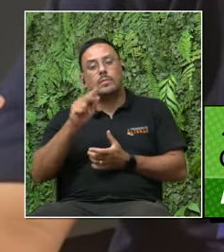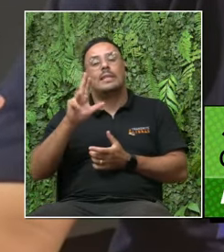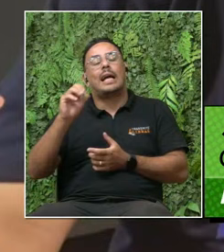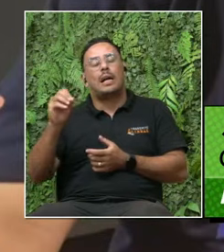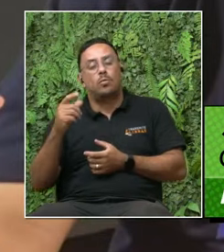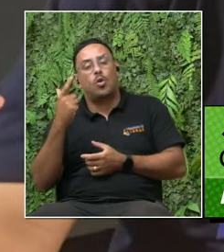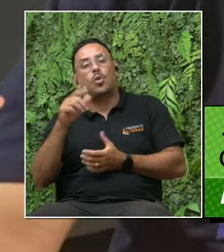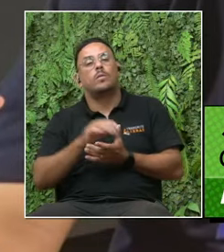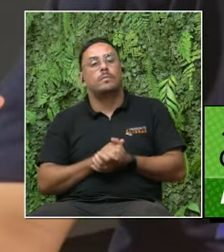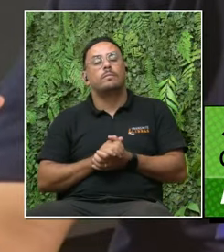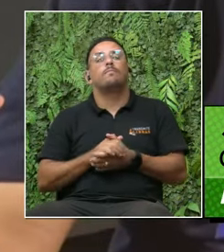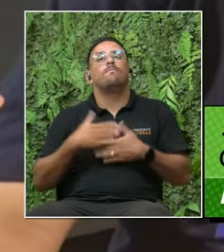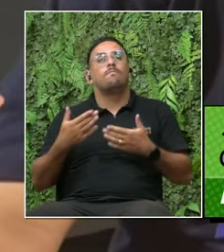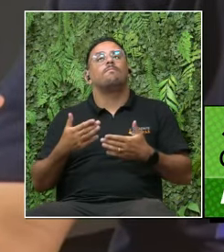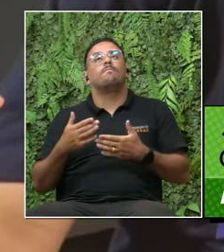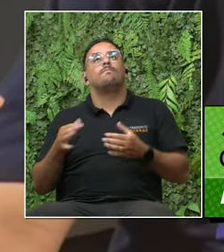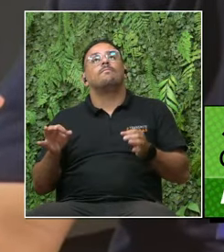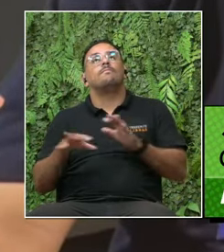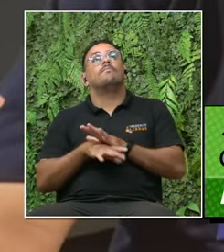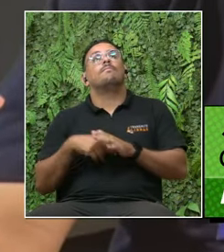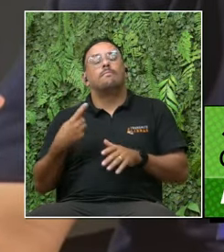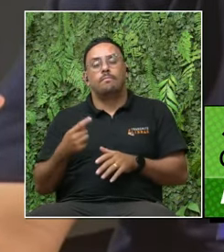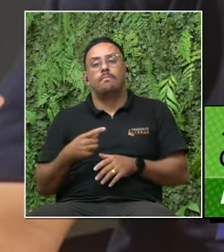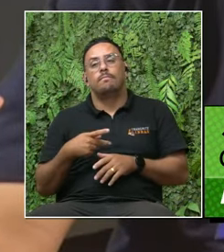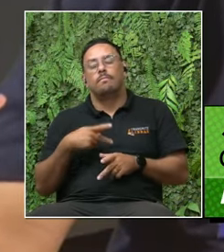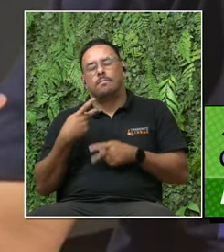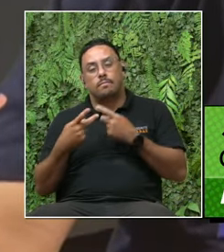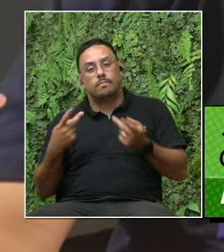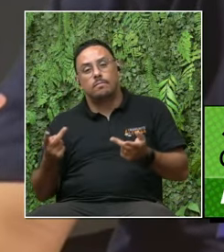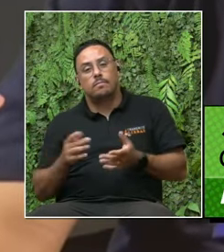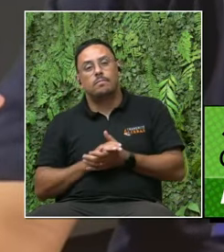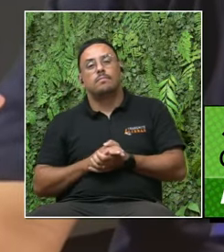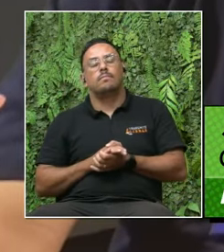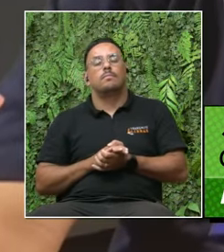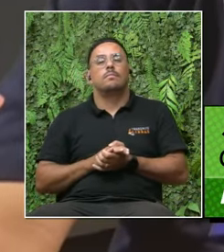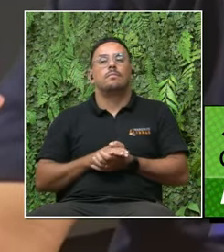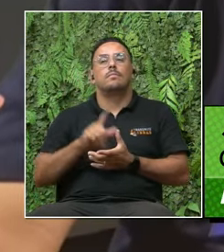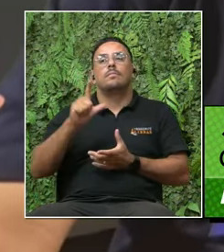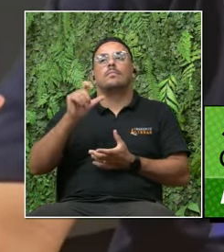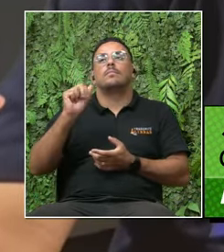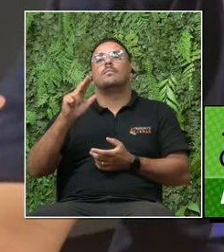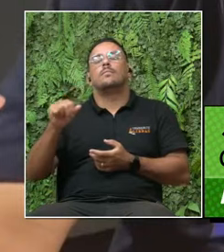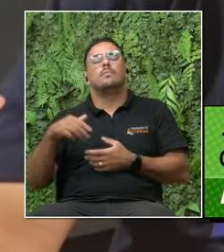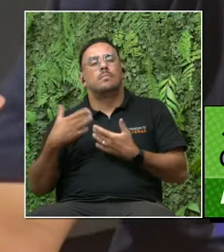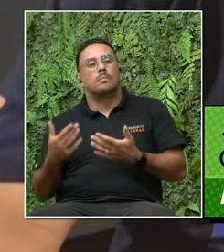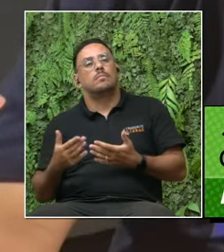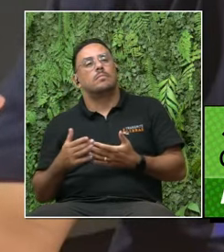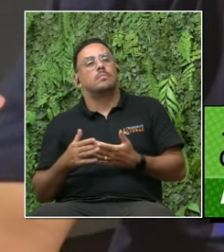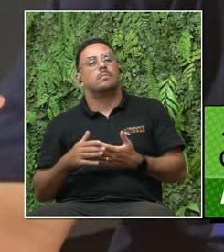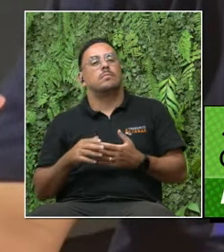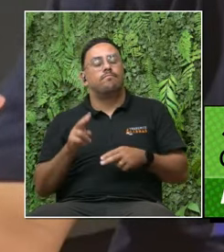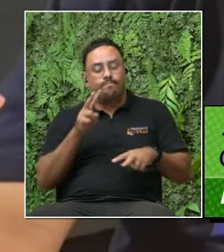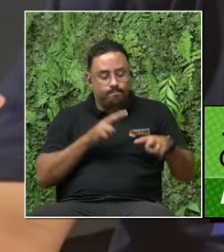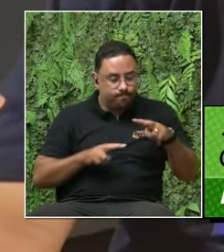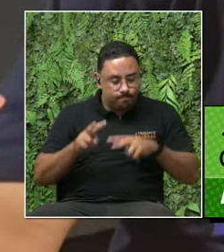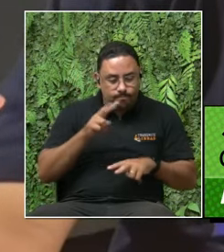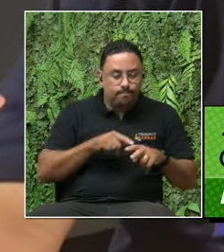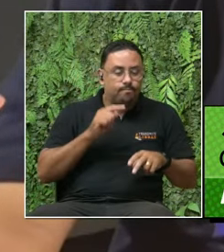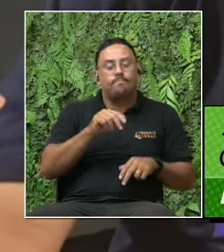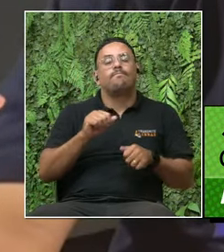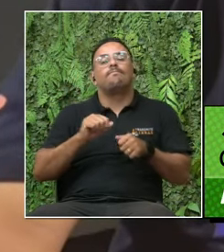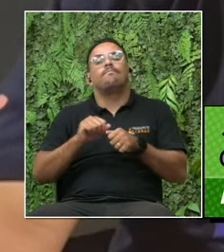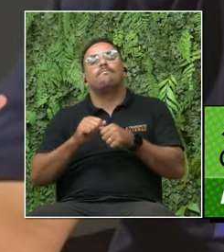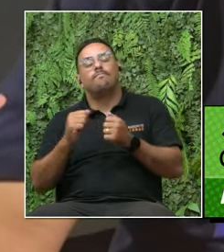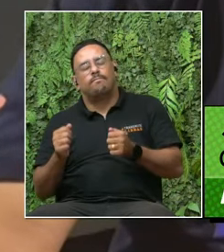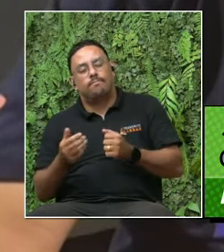outra sabe então acaba que a gente obviamente né os os o o larcamon falou assim Ah mas é claro A análise que vocês